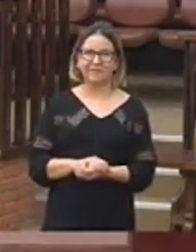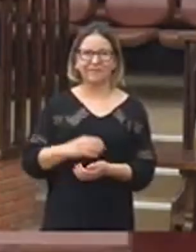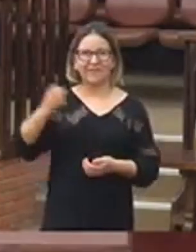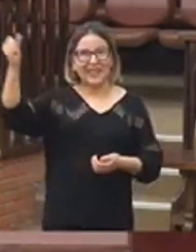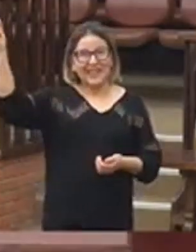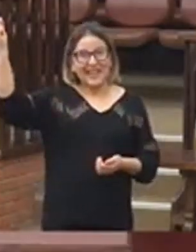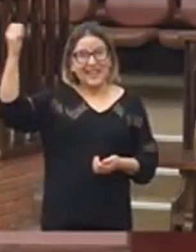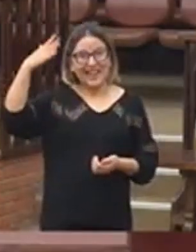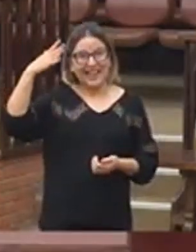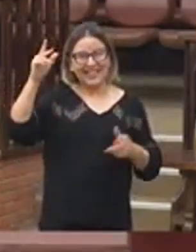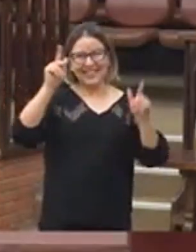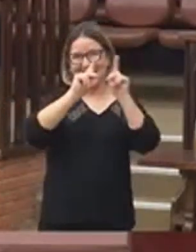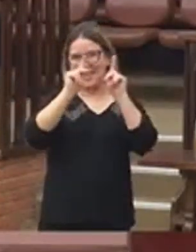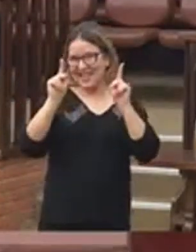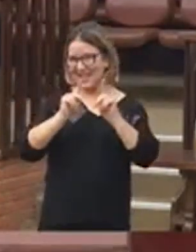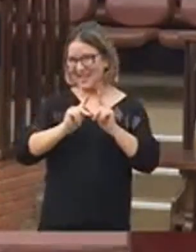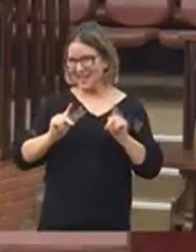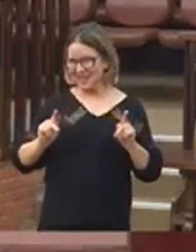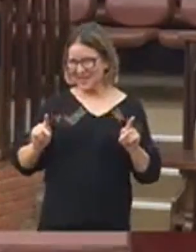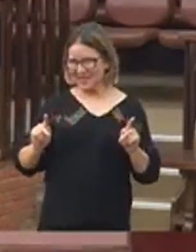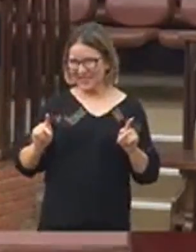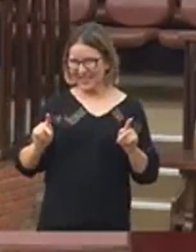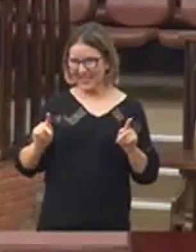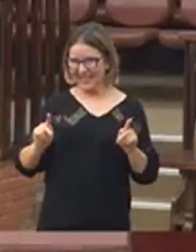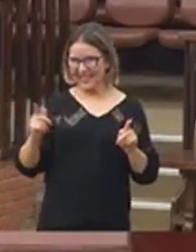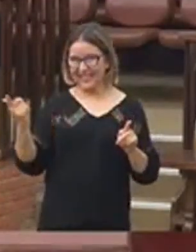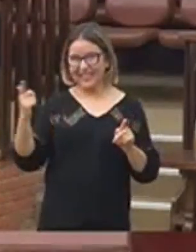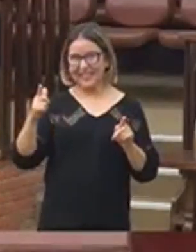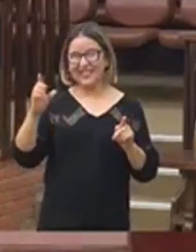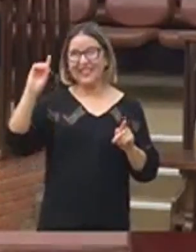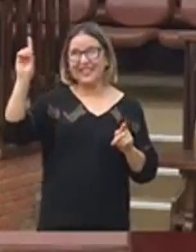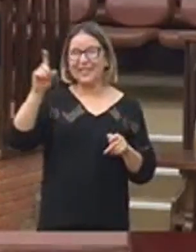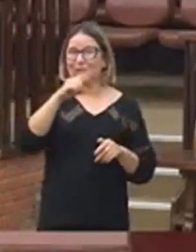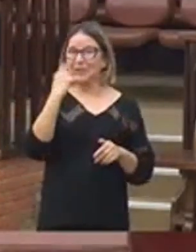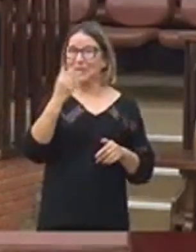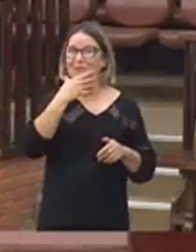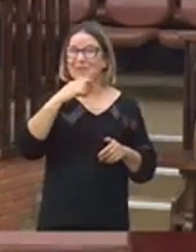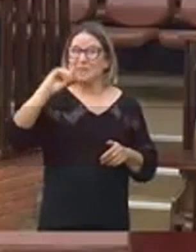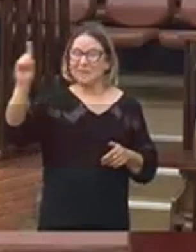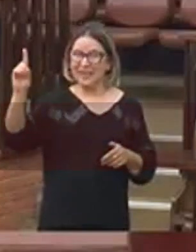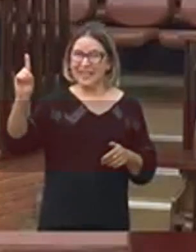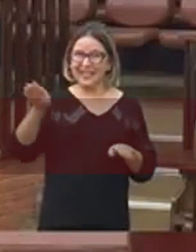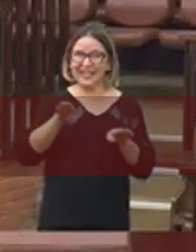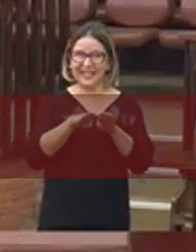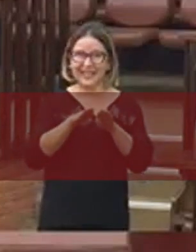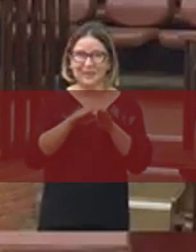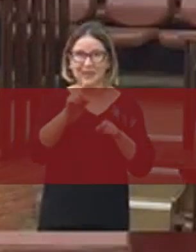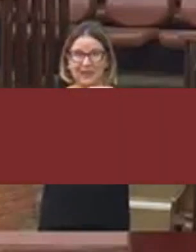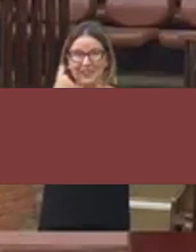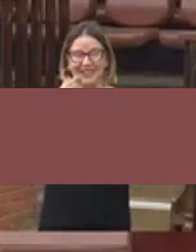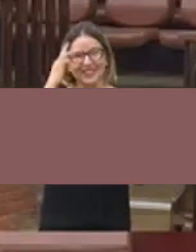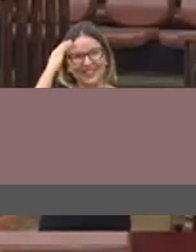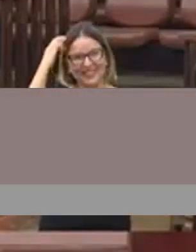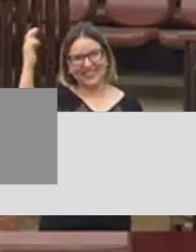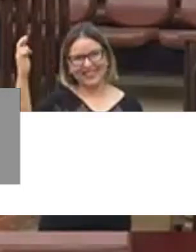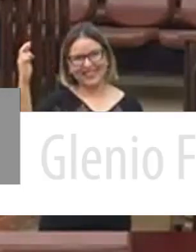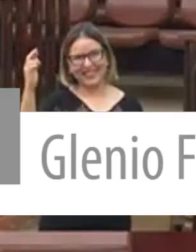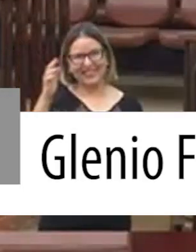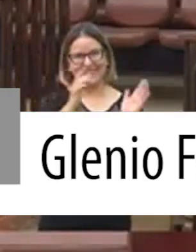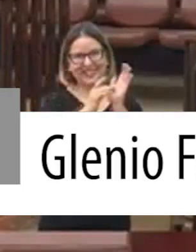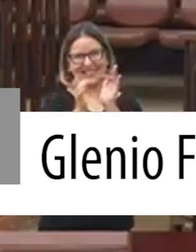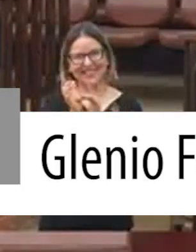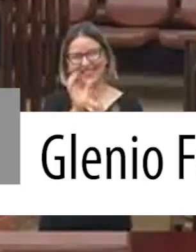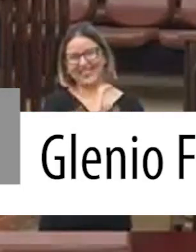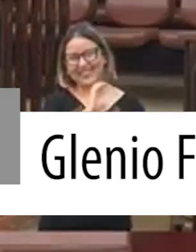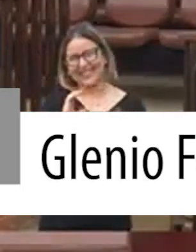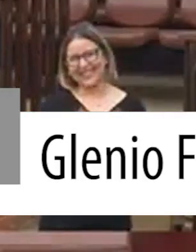Graça e paz da parte de Deus, nosso Pai, e de nosso Senhor Jesus Cristo.